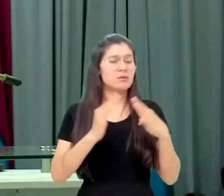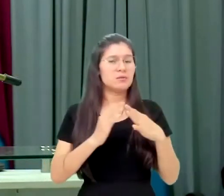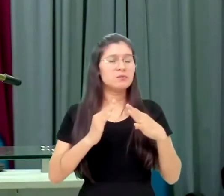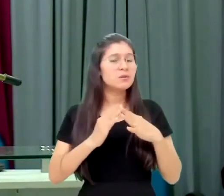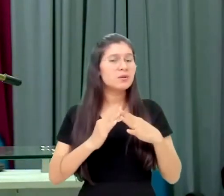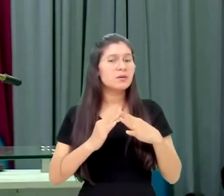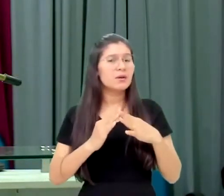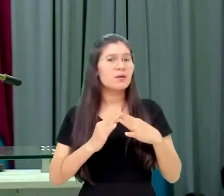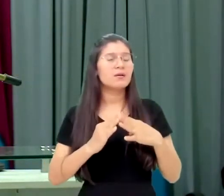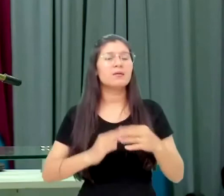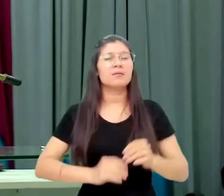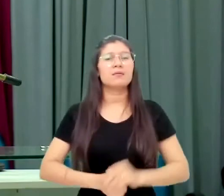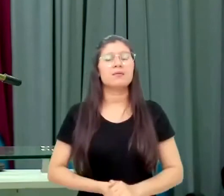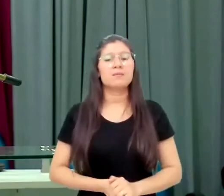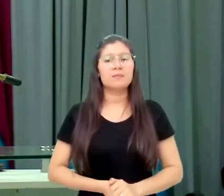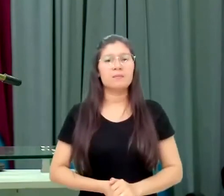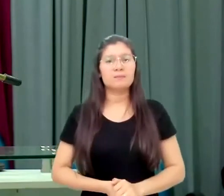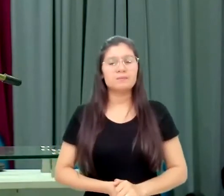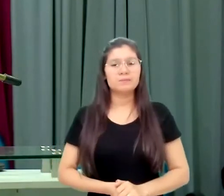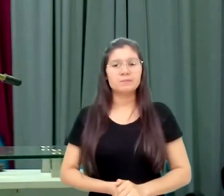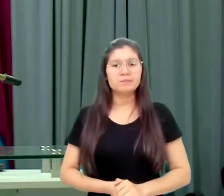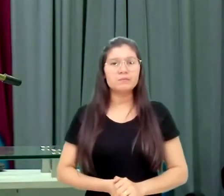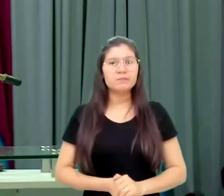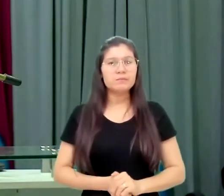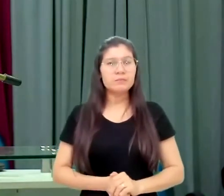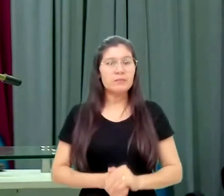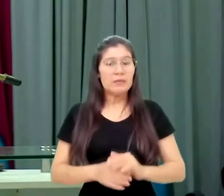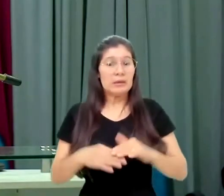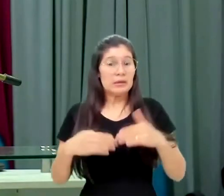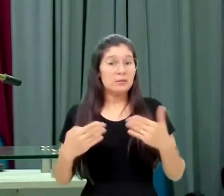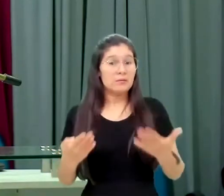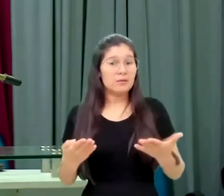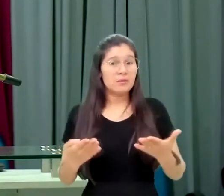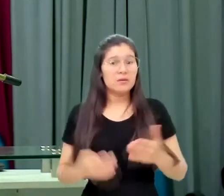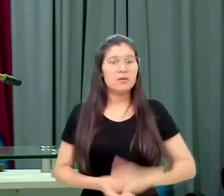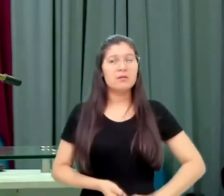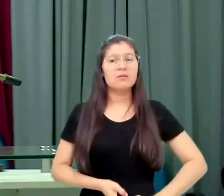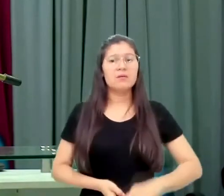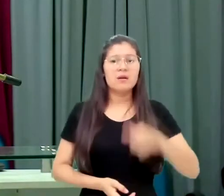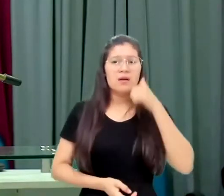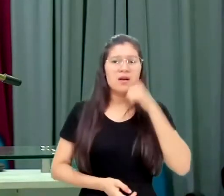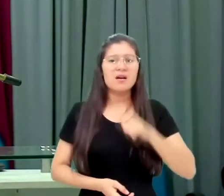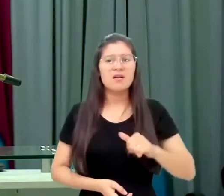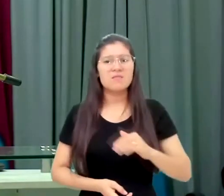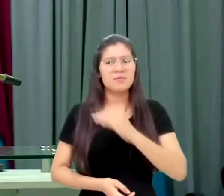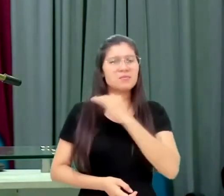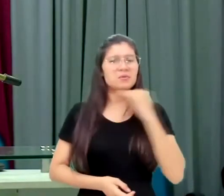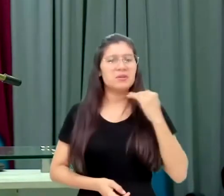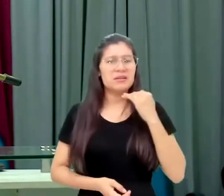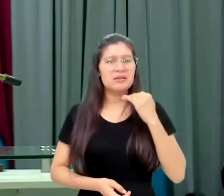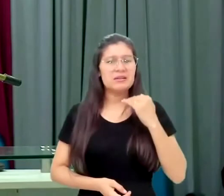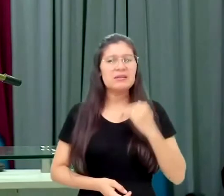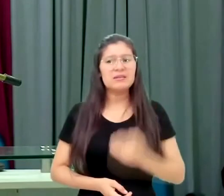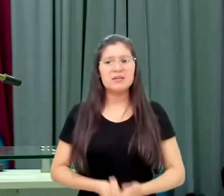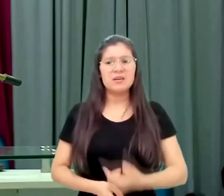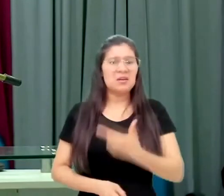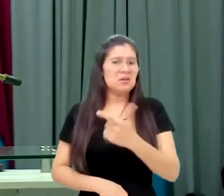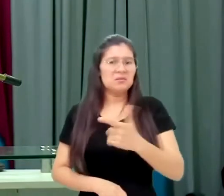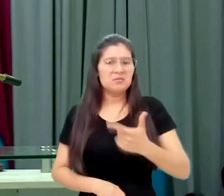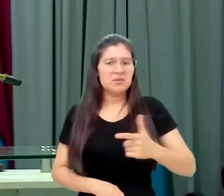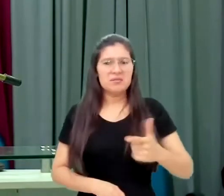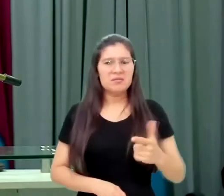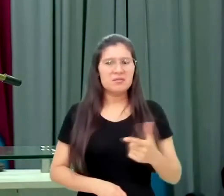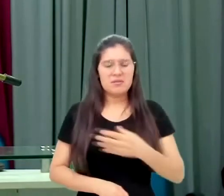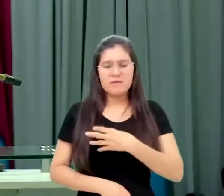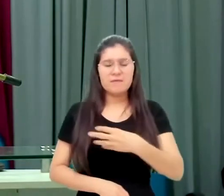morrido ainda estéril. Ela não ligou para isso, ela não tinha nada a ver com isso. Ela não tinha nada a ver com a vida alheia, irmãos. Tem pessoas